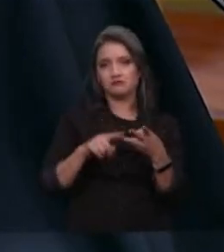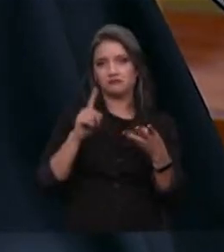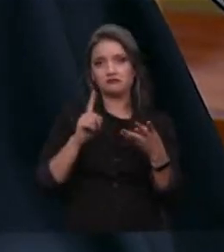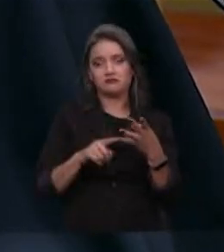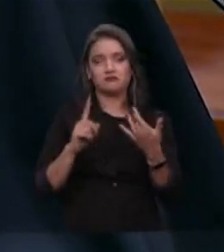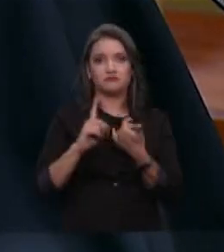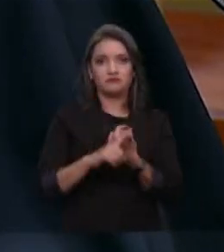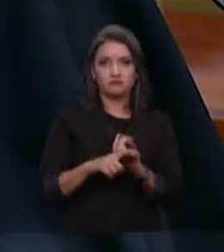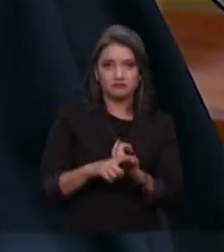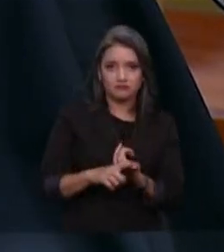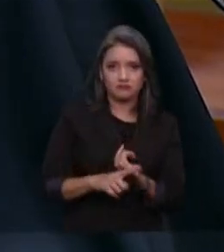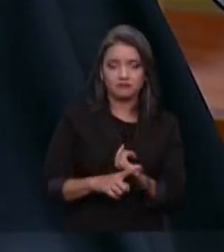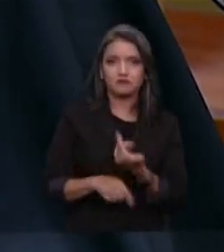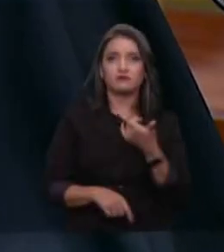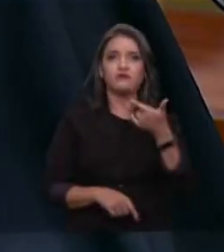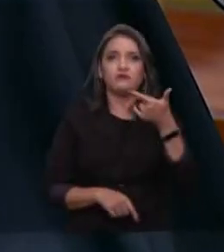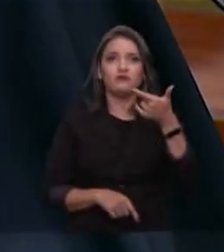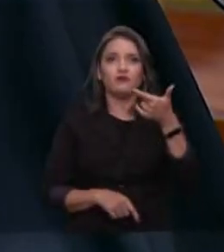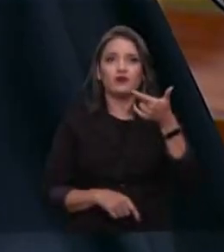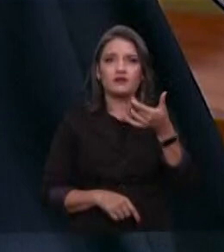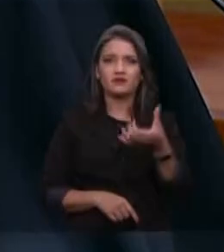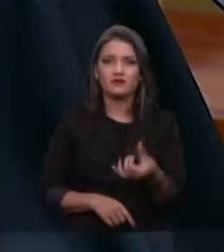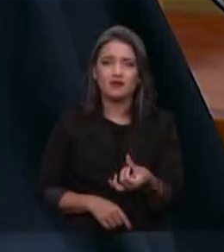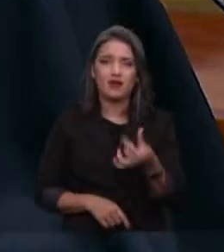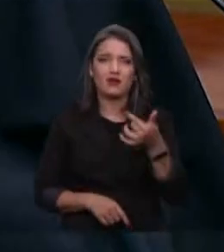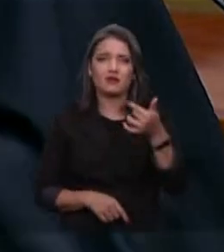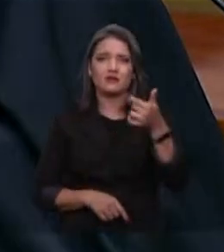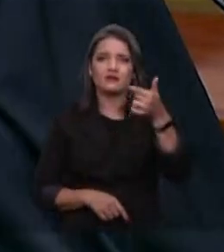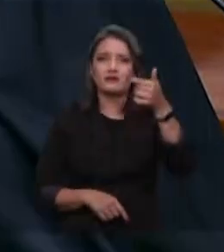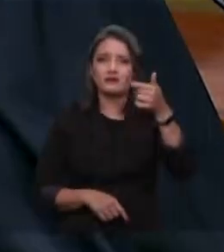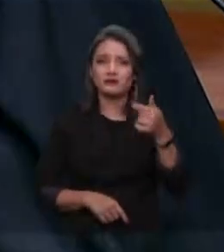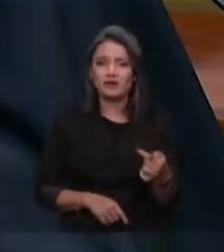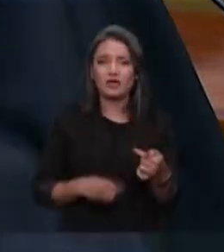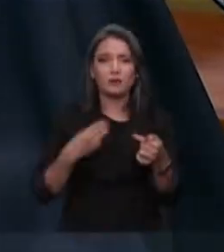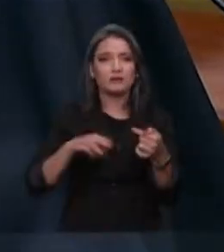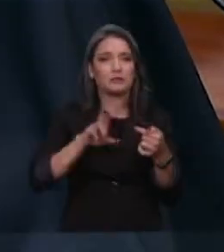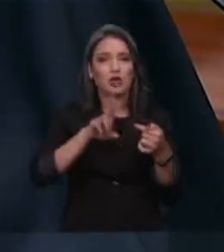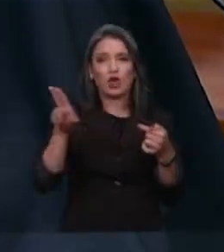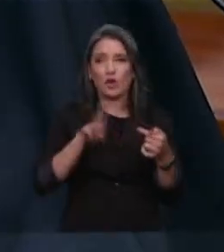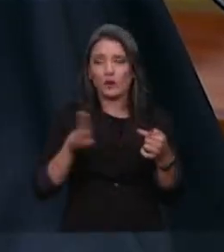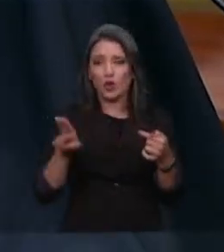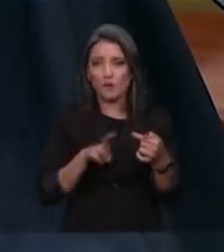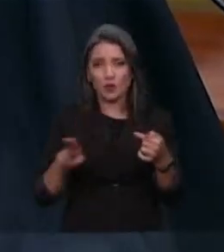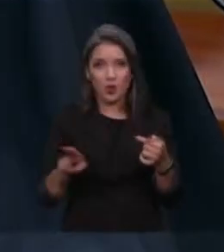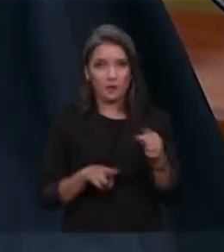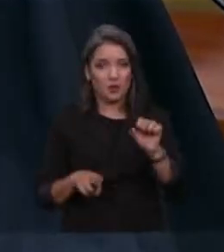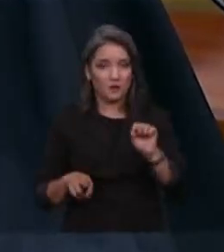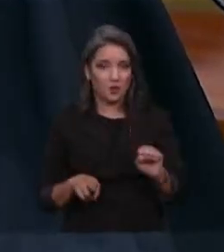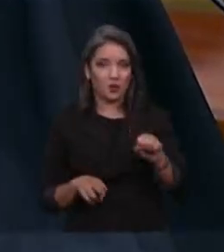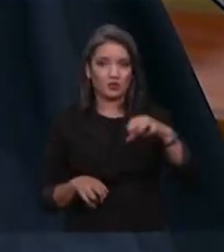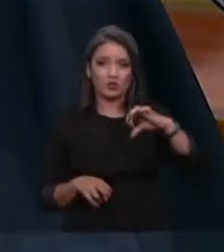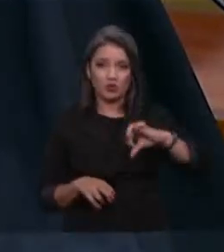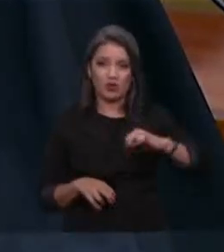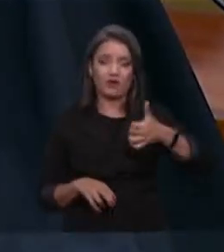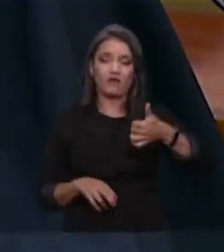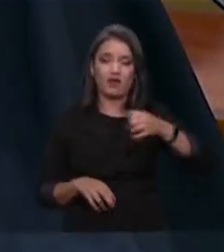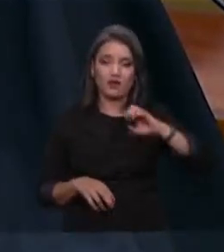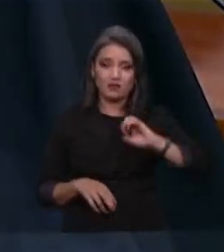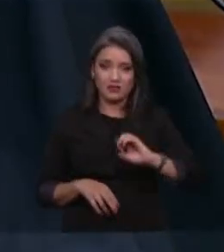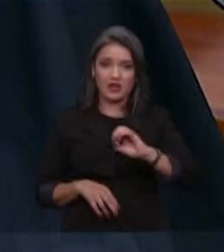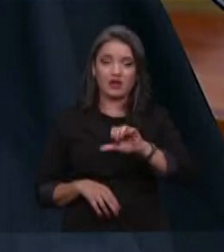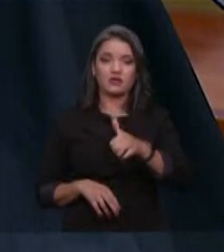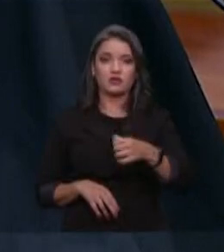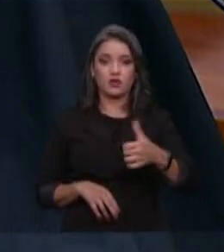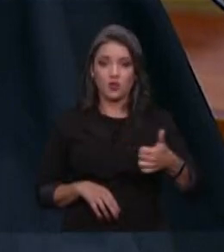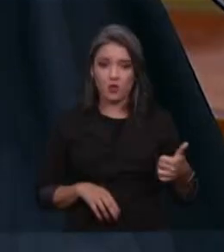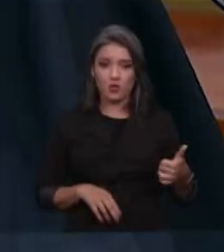Branquinha, São Luís do Quitunde, Matriz de Camajaribe, Paulo Jacinto, Quebrangulo, Murici, União dos